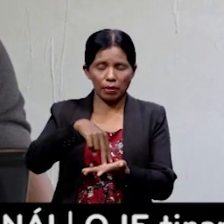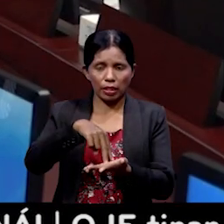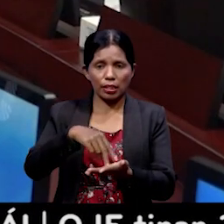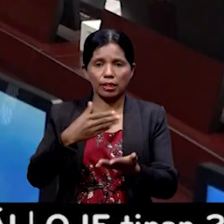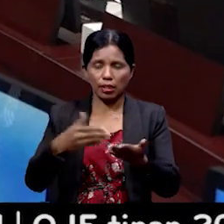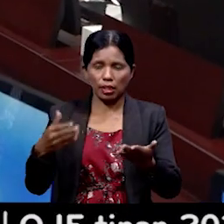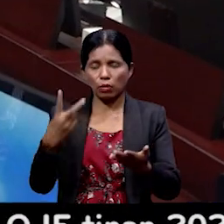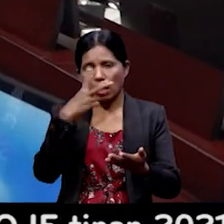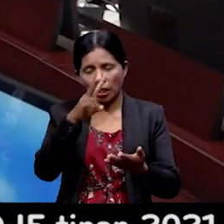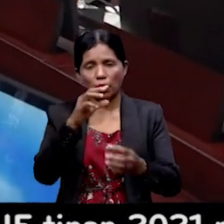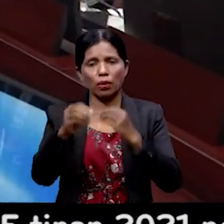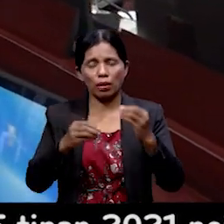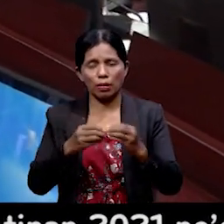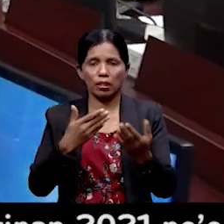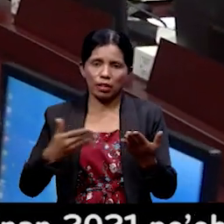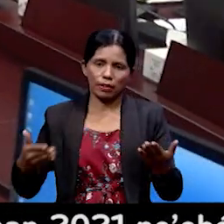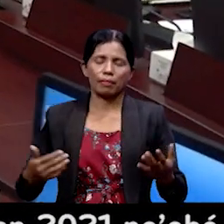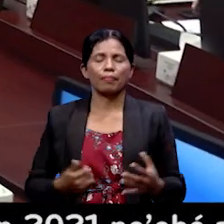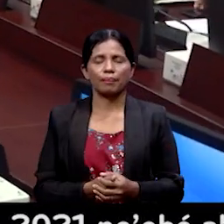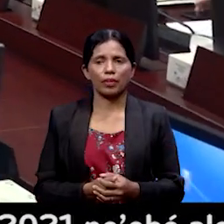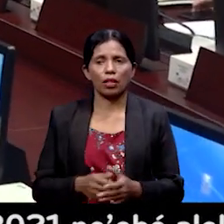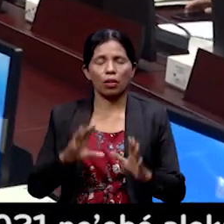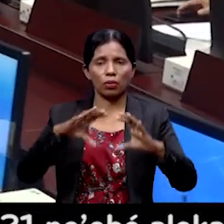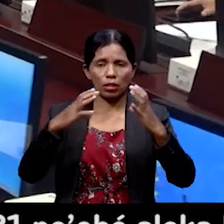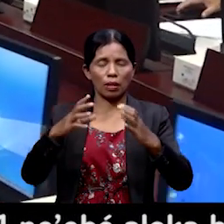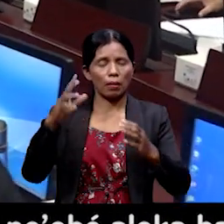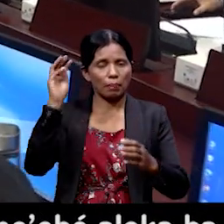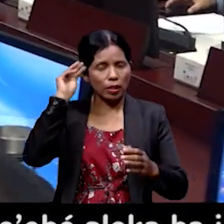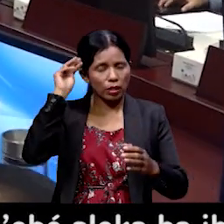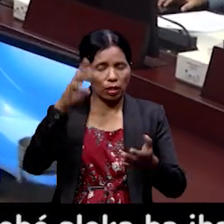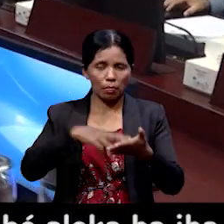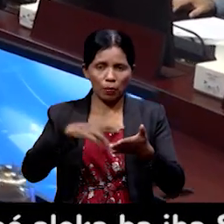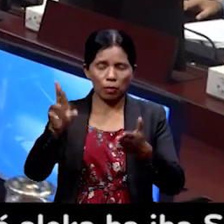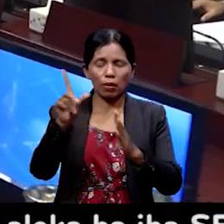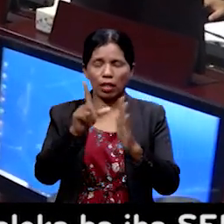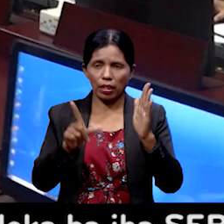acerne. Conselho Ministro aprova a proposta de decreto-lei e a segunda